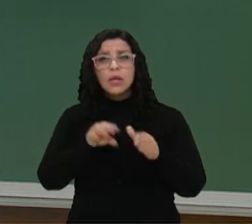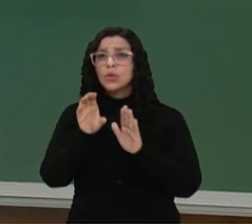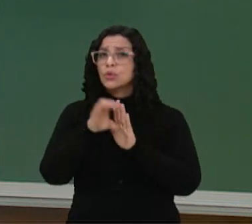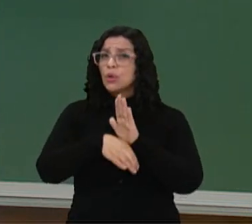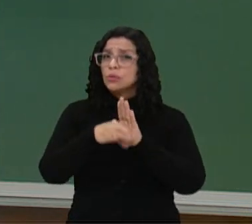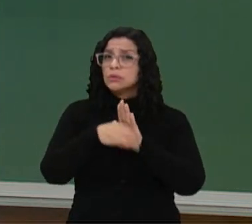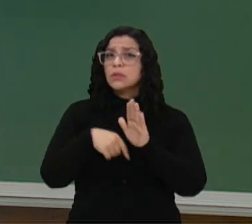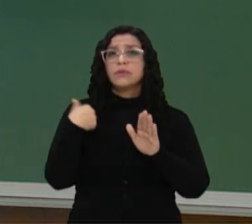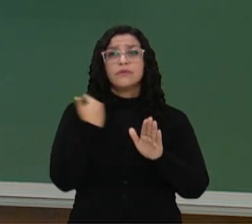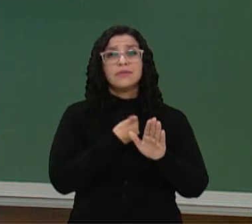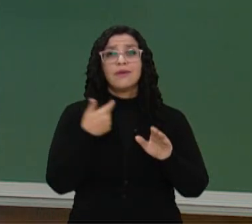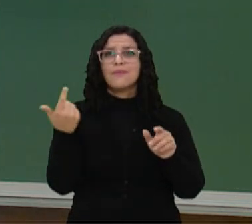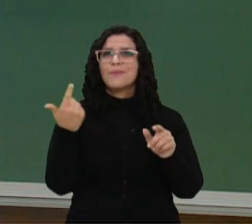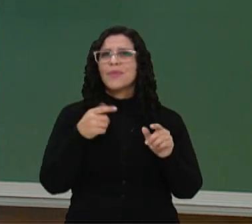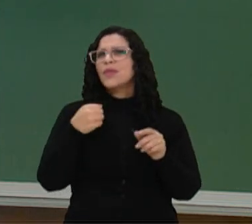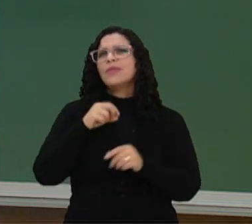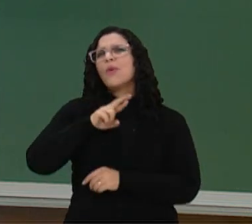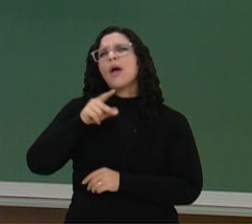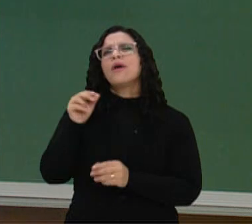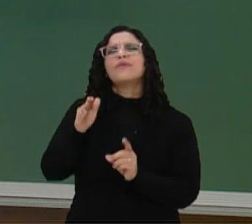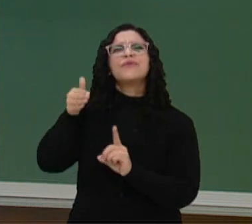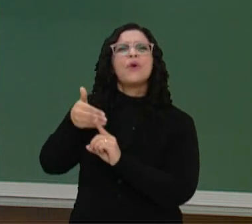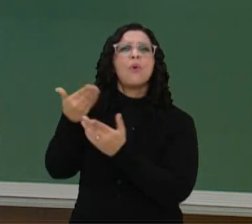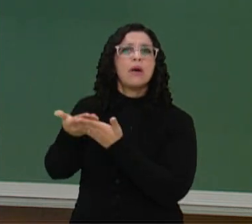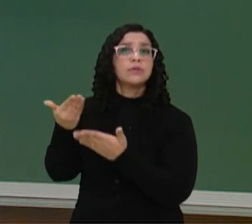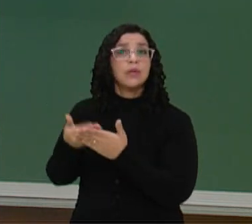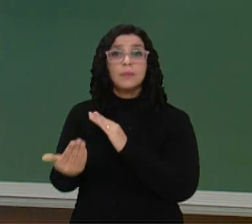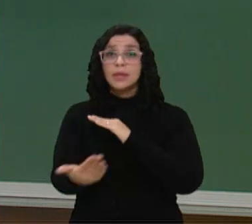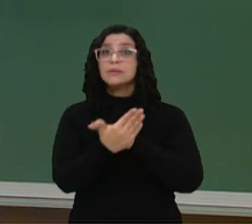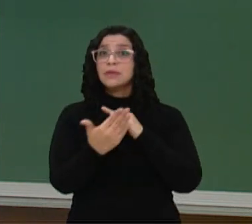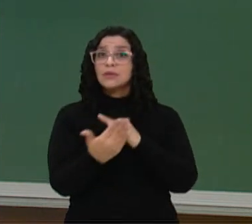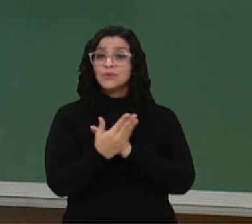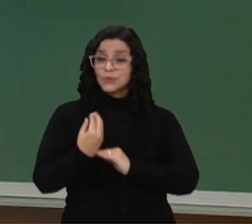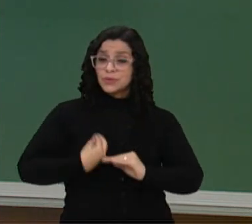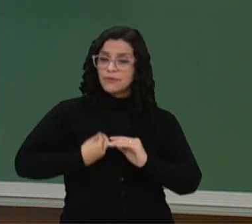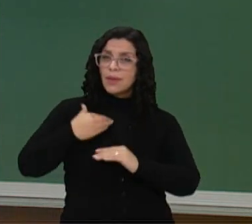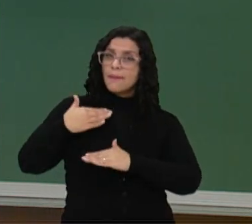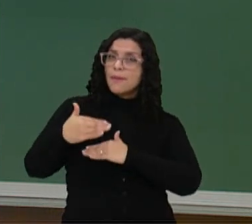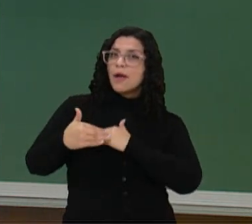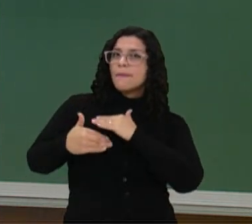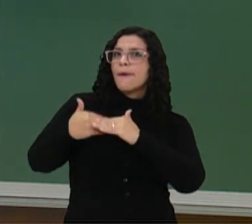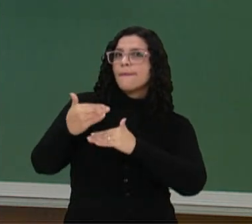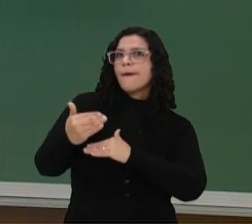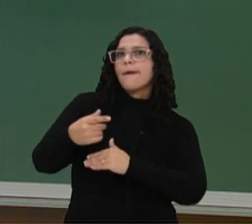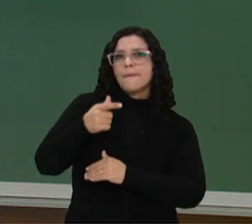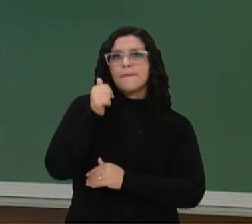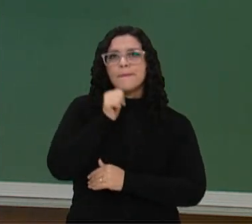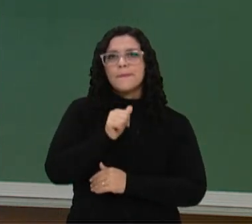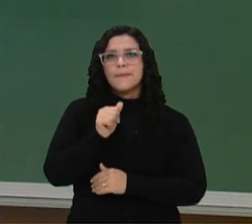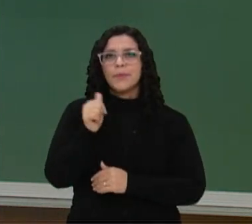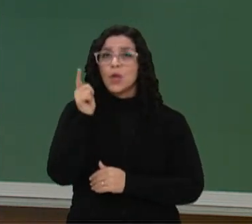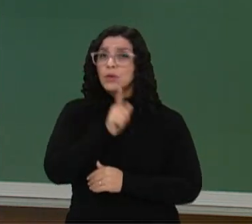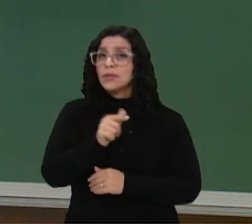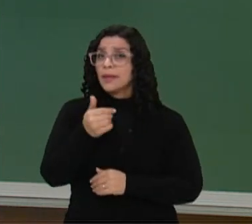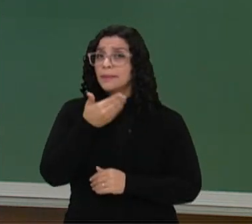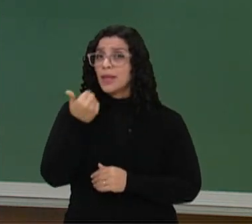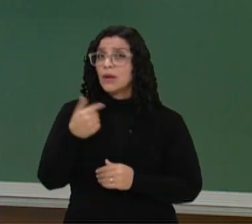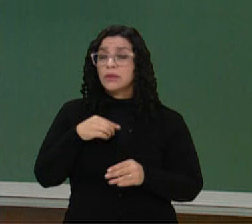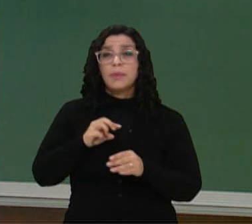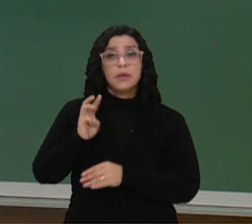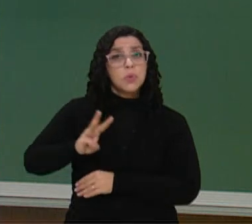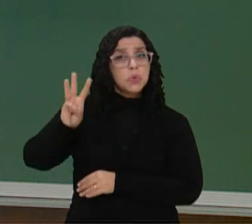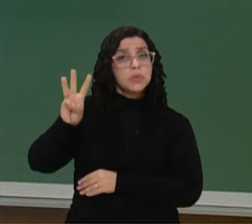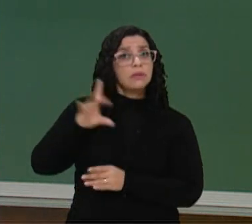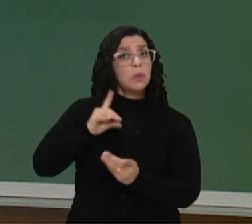conceitos que vão além da escola, mas que contribuem muito bem para a vida escolar. Então, utilize esse site, tem